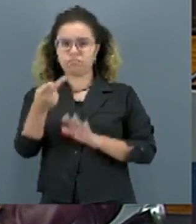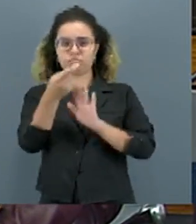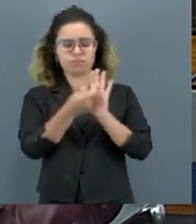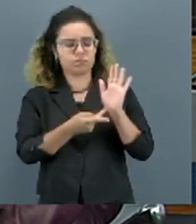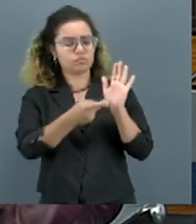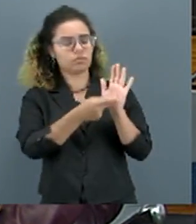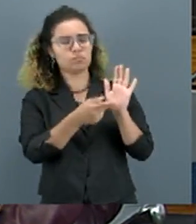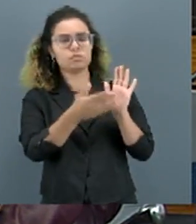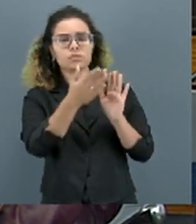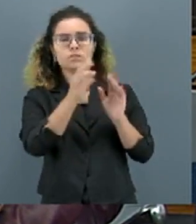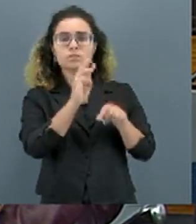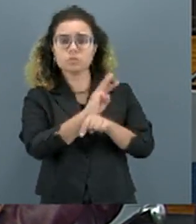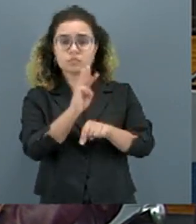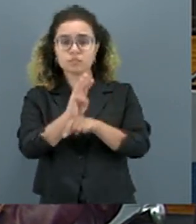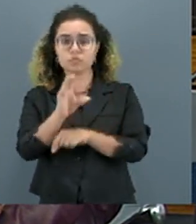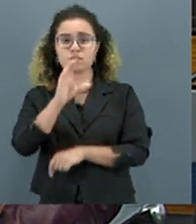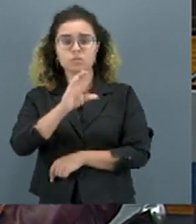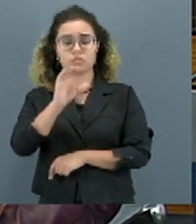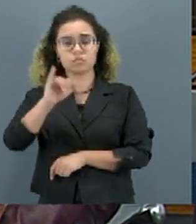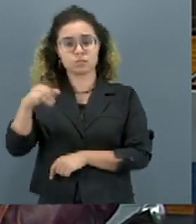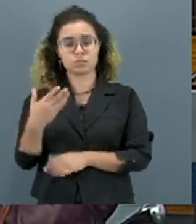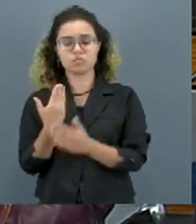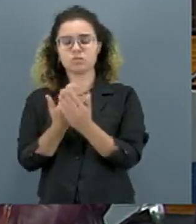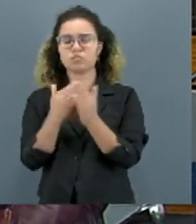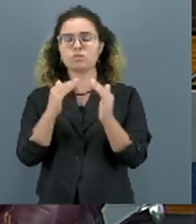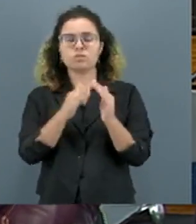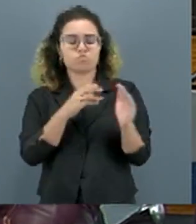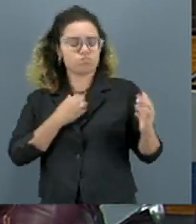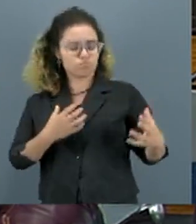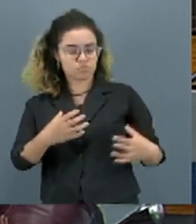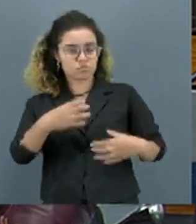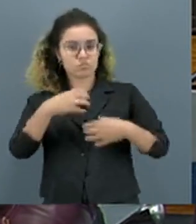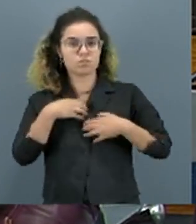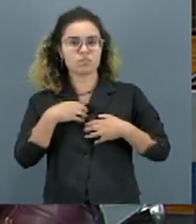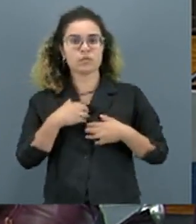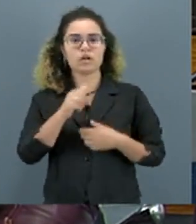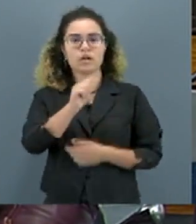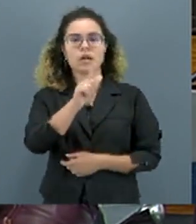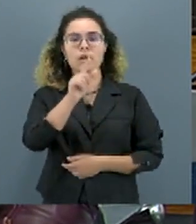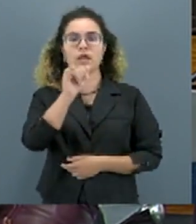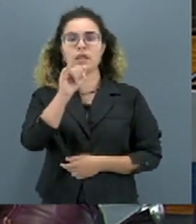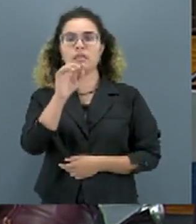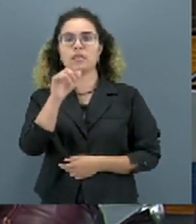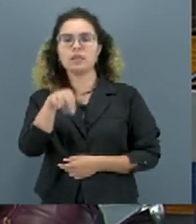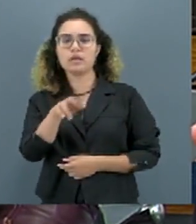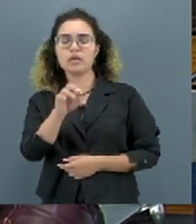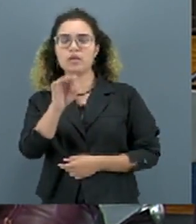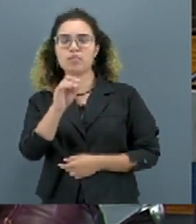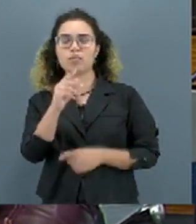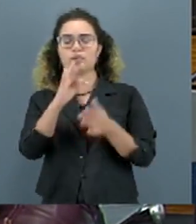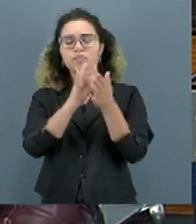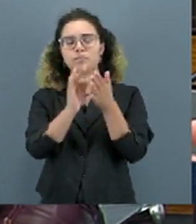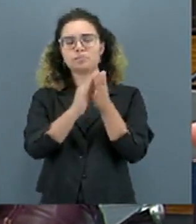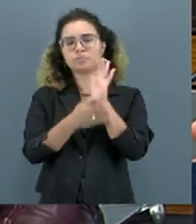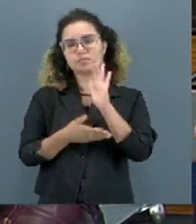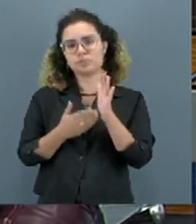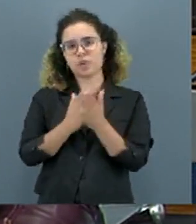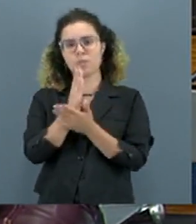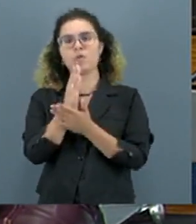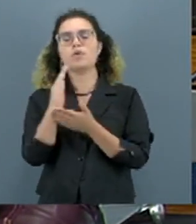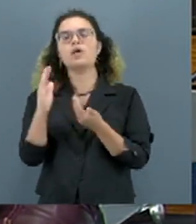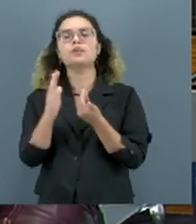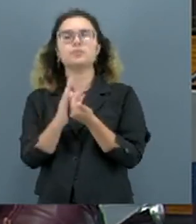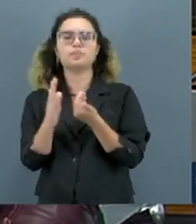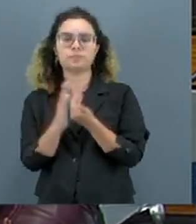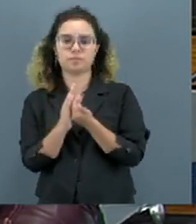da ccj o estudo do impacto da alíquota do texto aprovado pela câmara